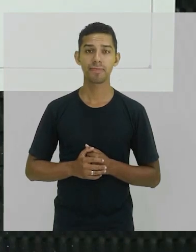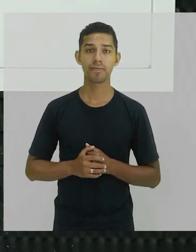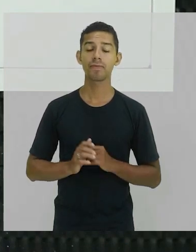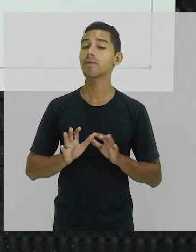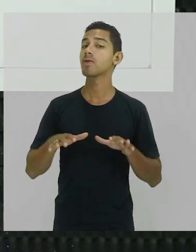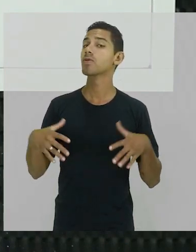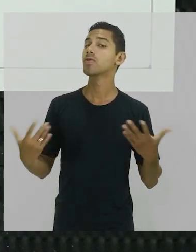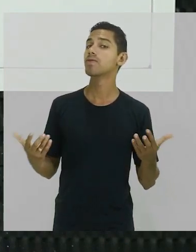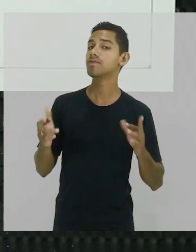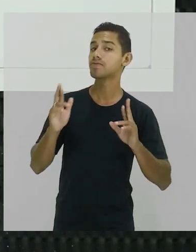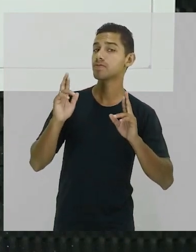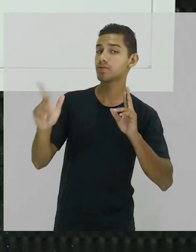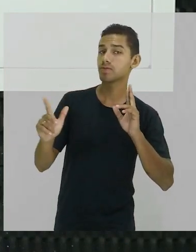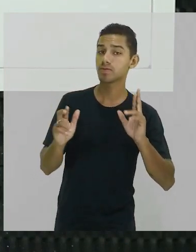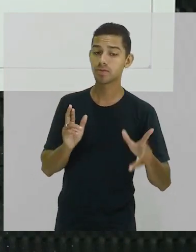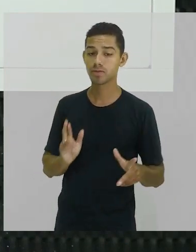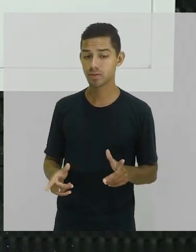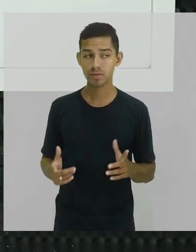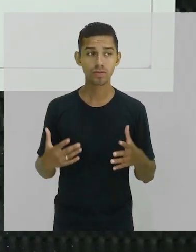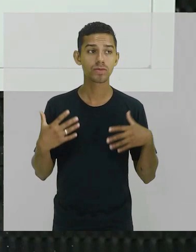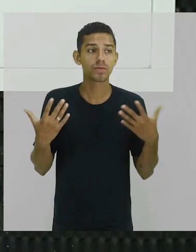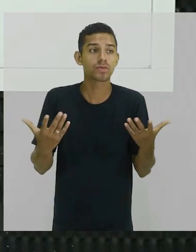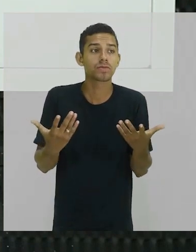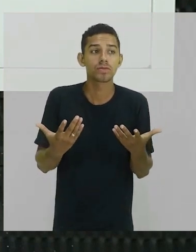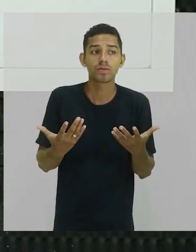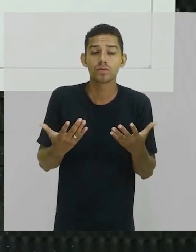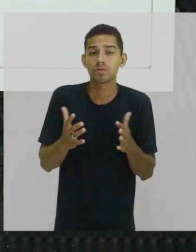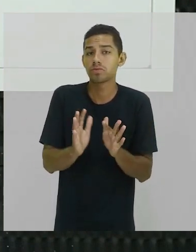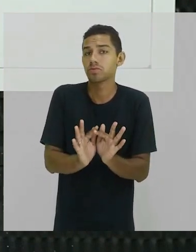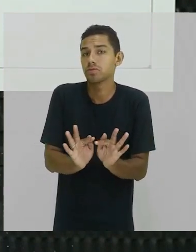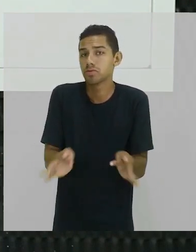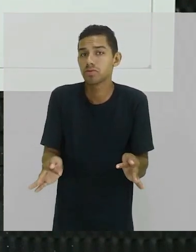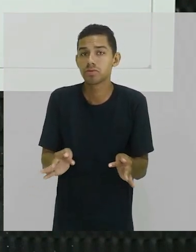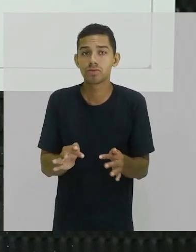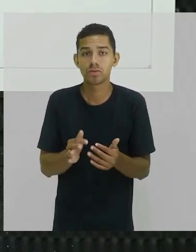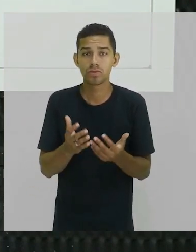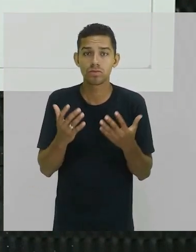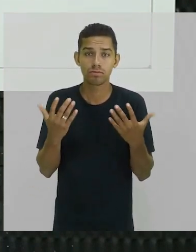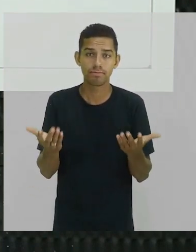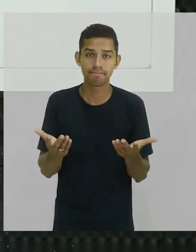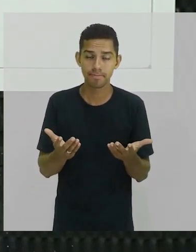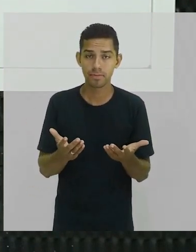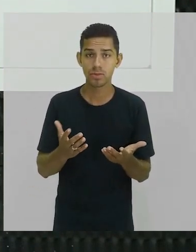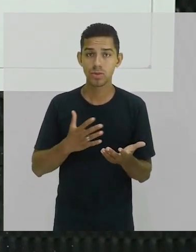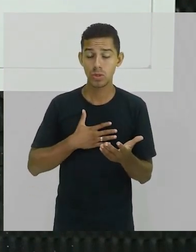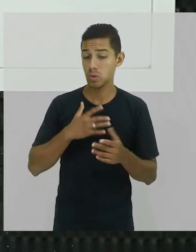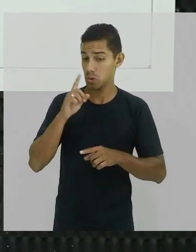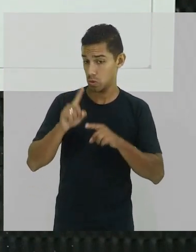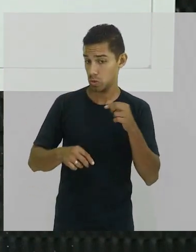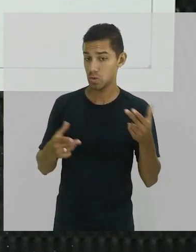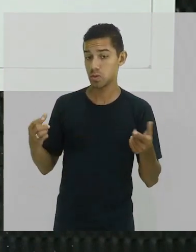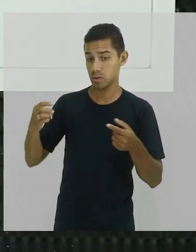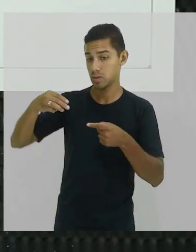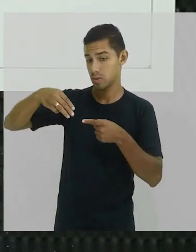Qual a diferença entre um meio material e um meio não material? É bem simples a gente entender, certo? O meio